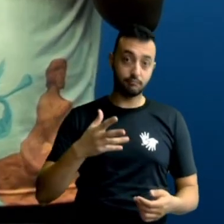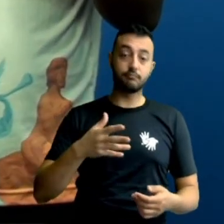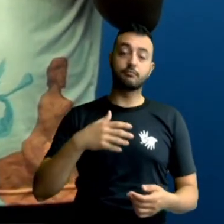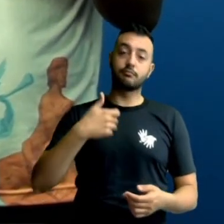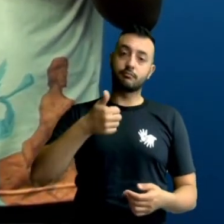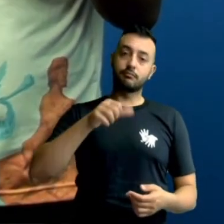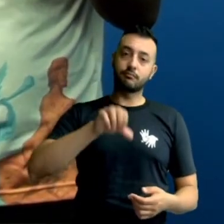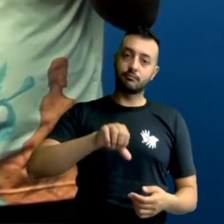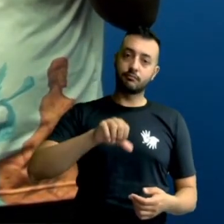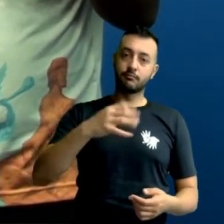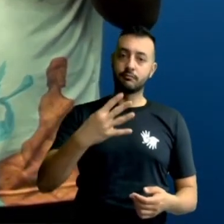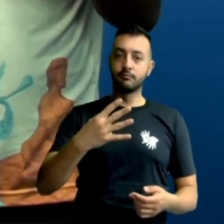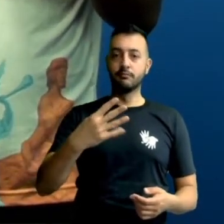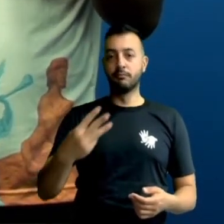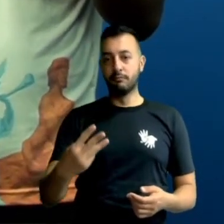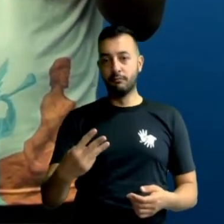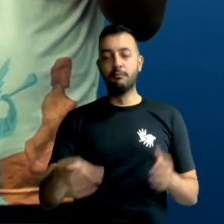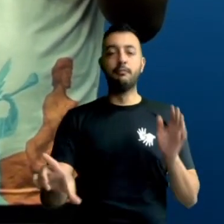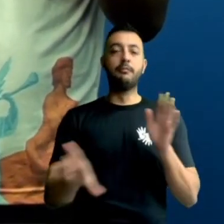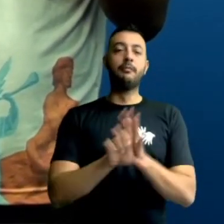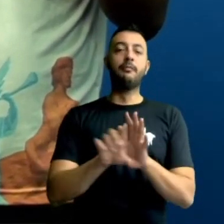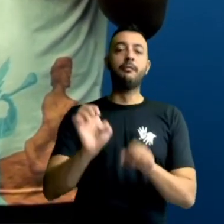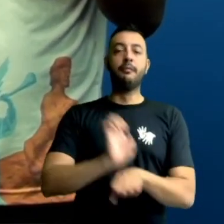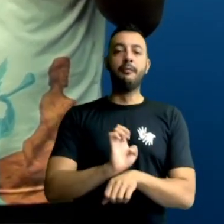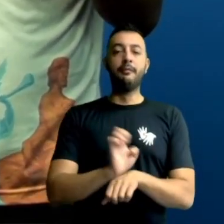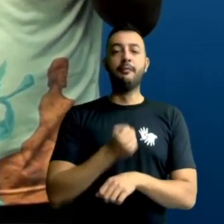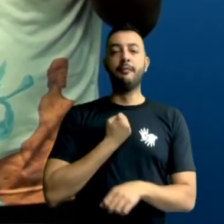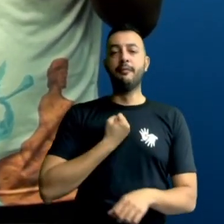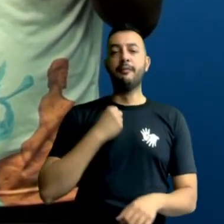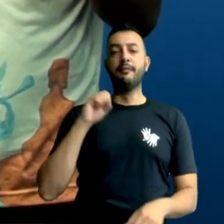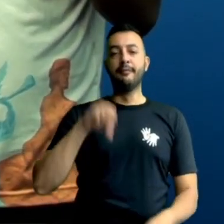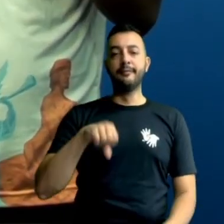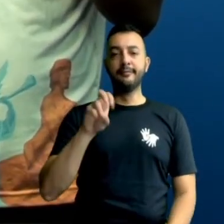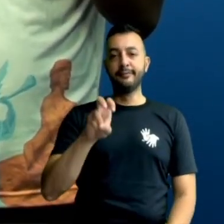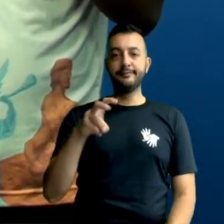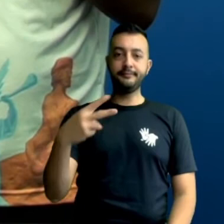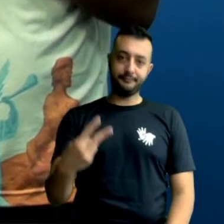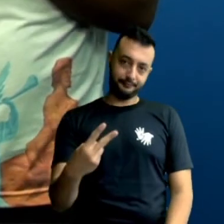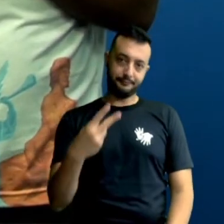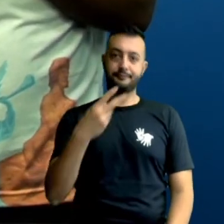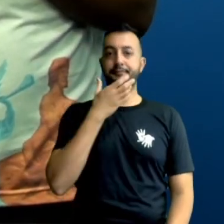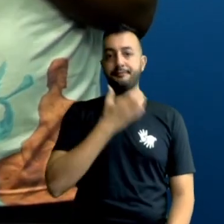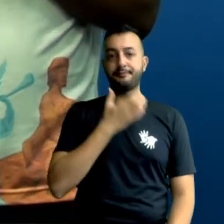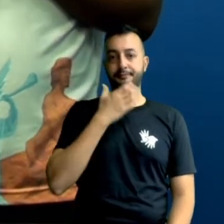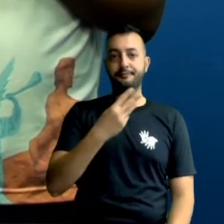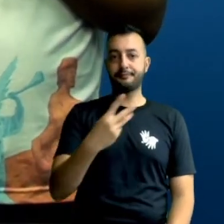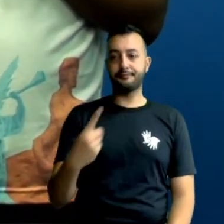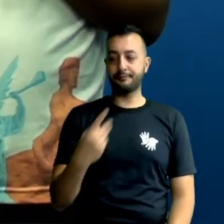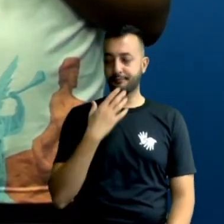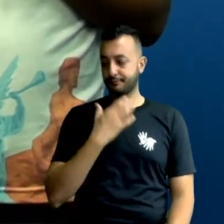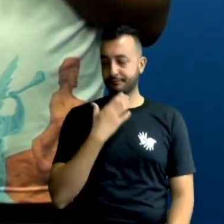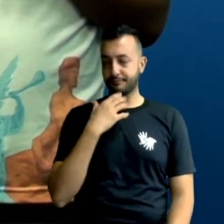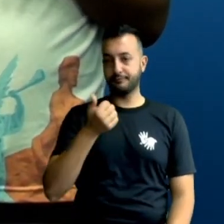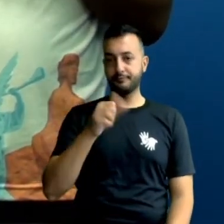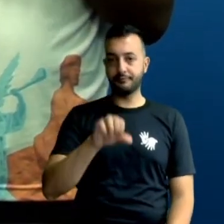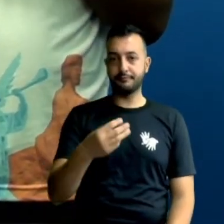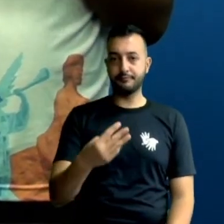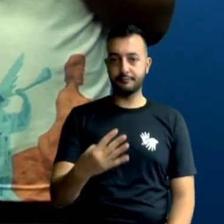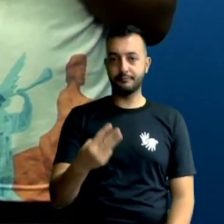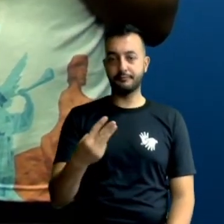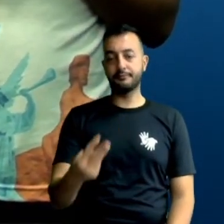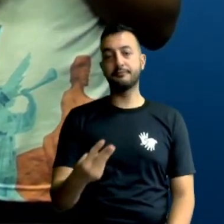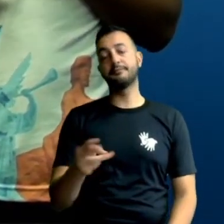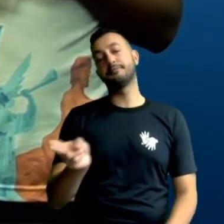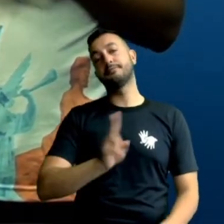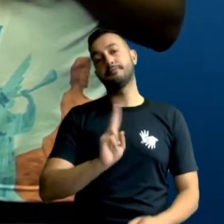em 1943, com a Lei Estadual número 952, né, em dezembro, 31 de dezembro de 1943, que o